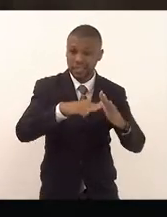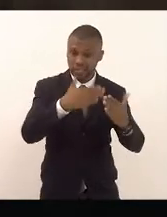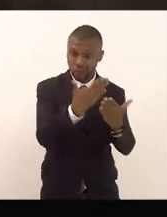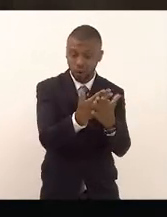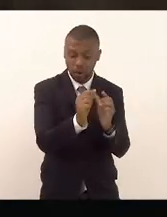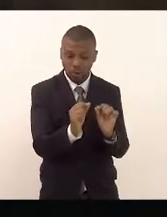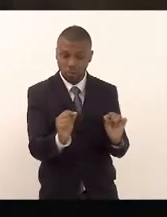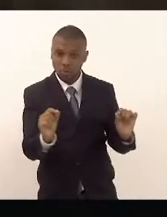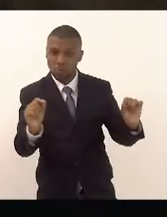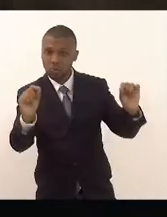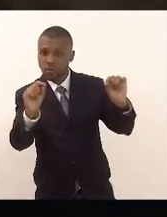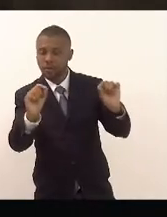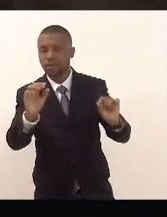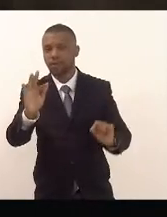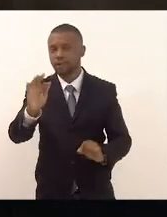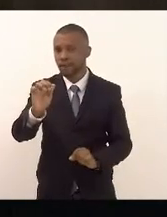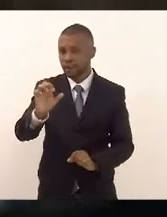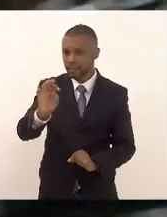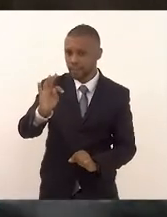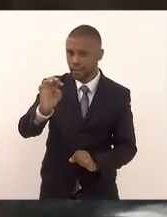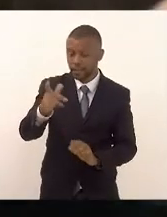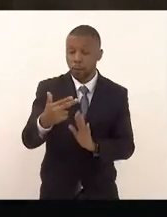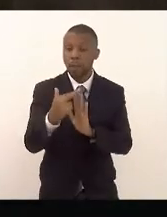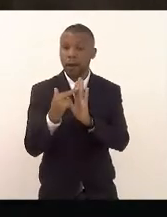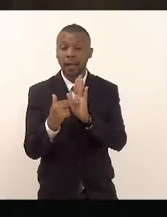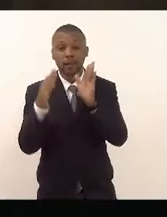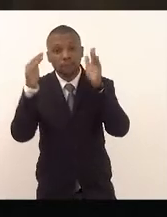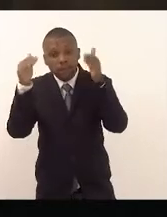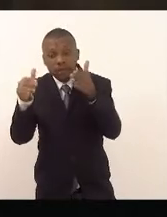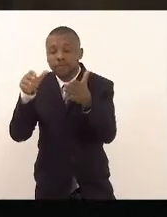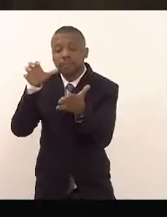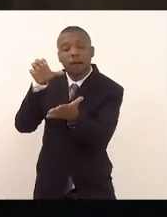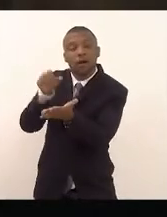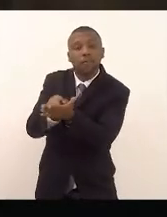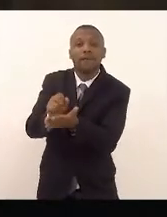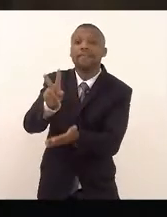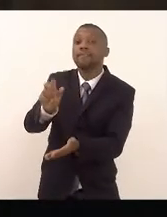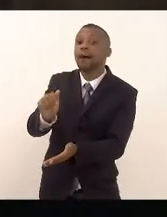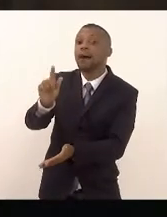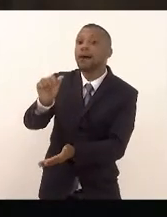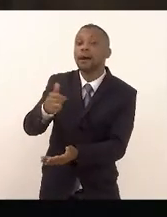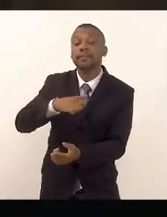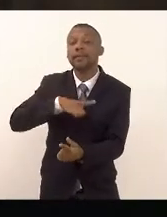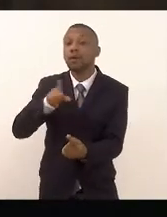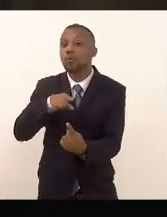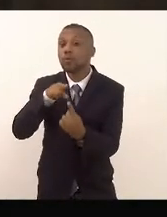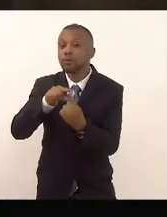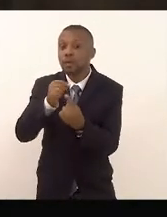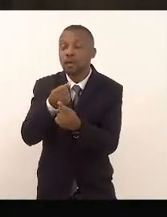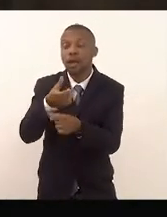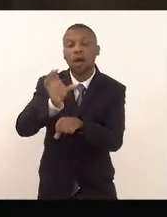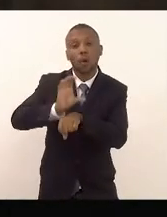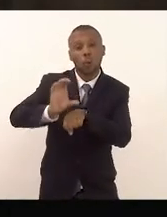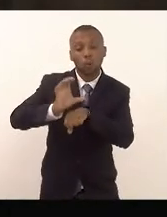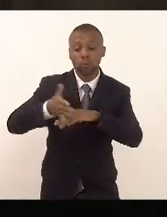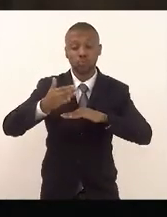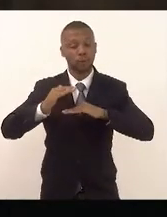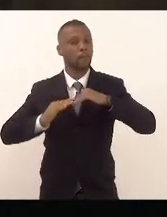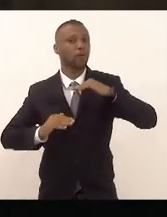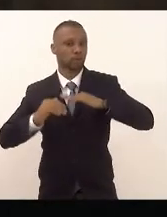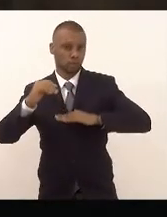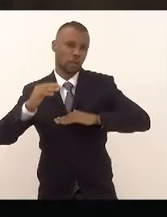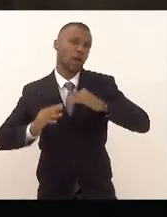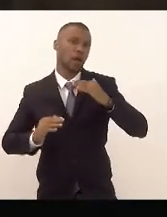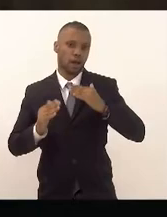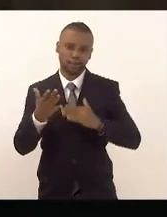Geração de Emprego e Renda, o regime de reserva de vagas para que haja, né, uns cursos de qualificação